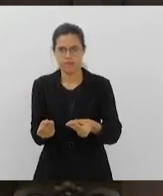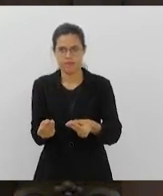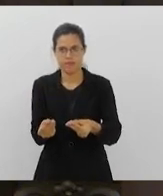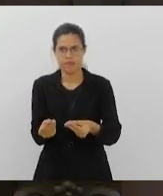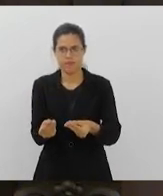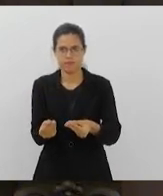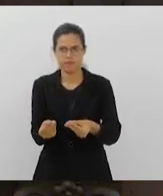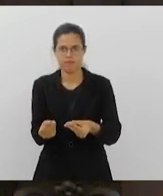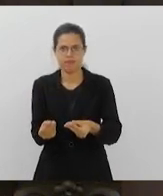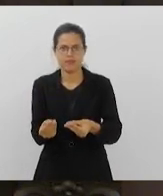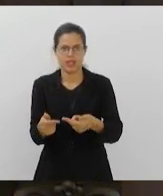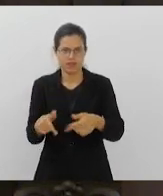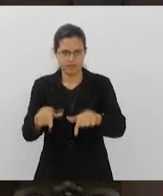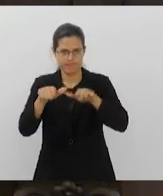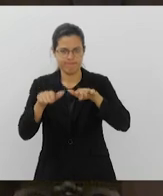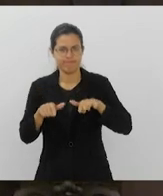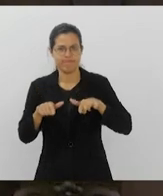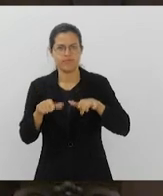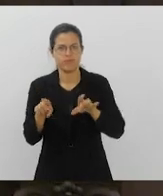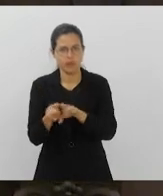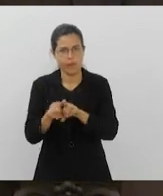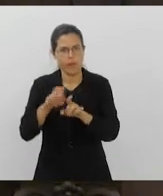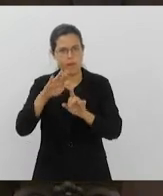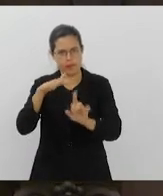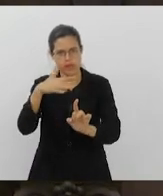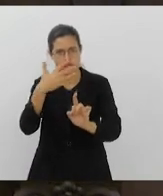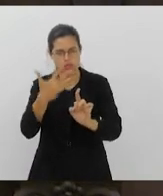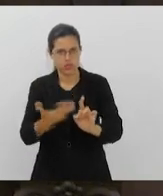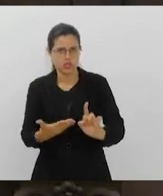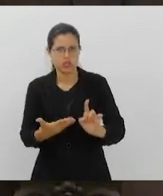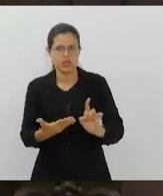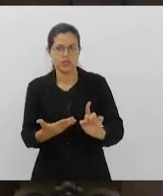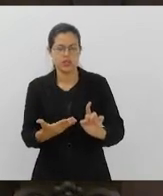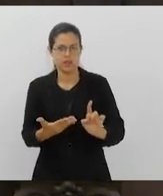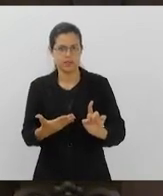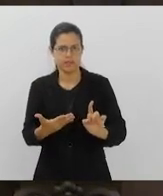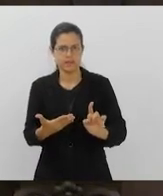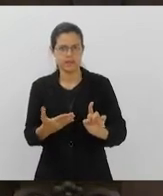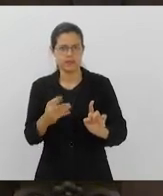das moções, a entrega das homenagens, e que a gente possa